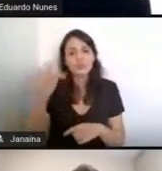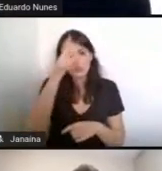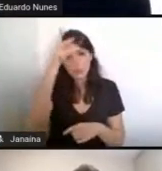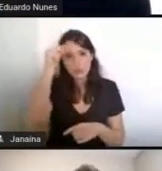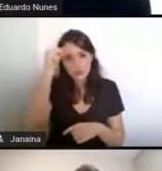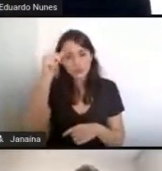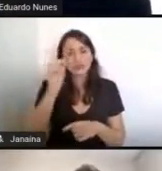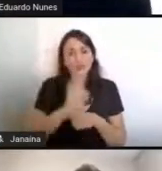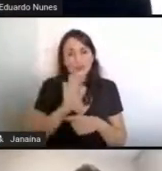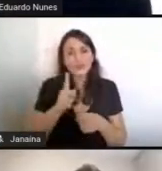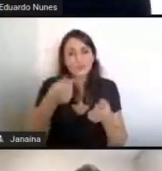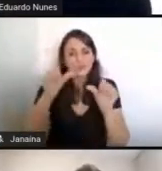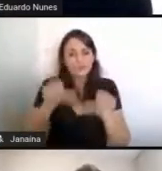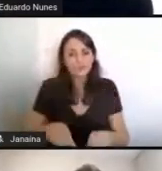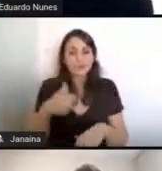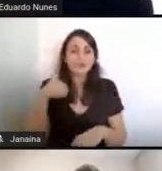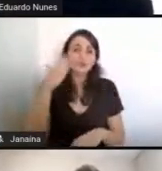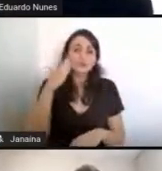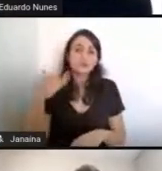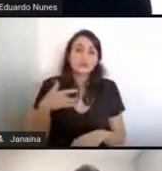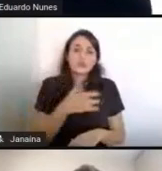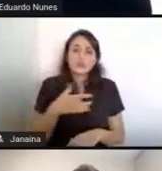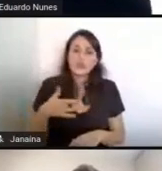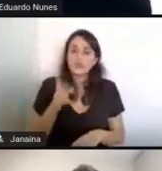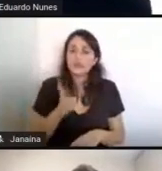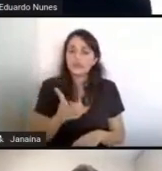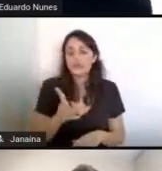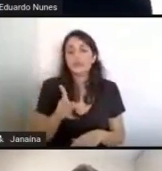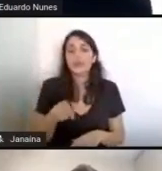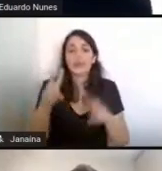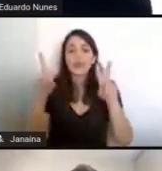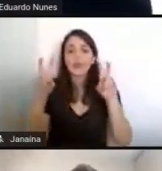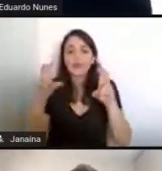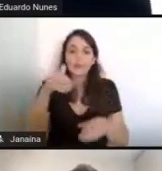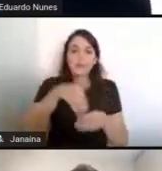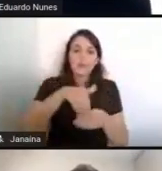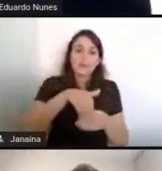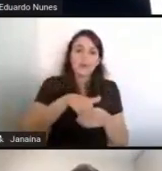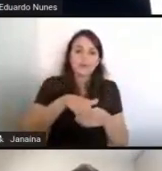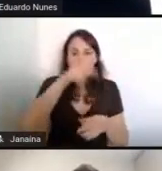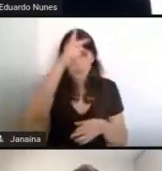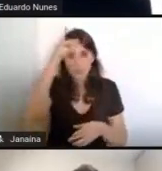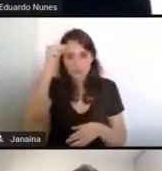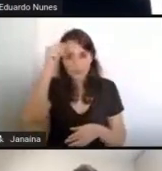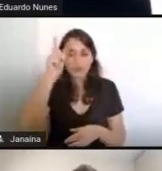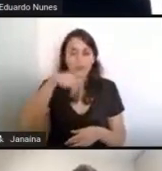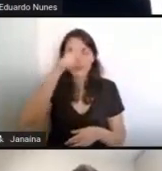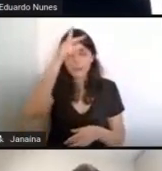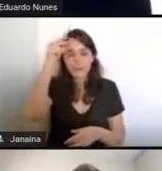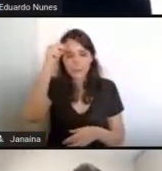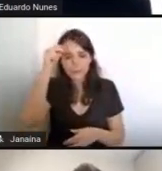gente sabe também que a saúde, ela é sempre tema das eleições municipais, inclusive esse ano a gente tem eleições municipais, e aí